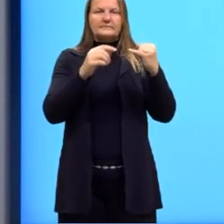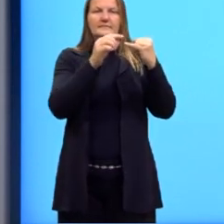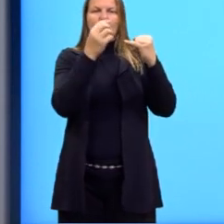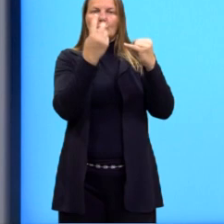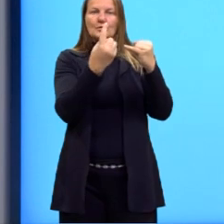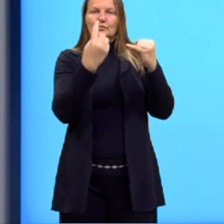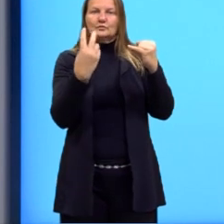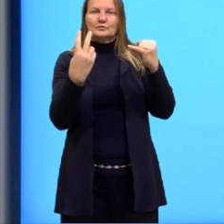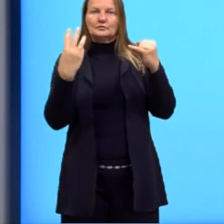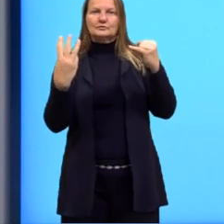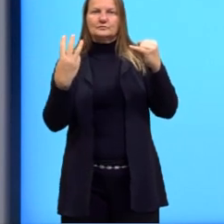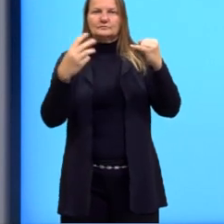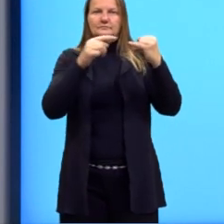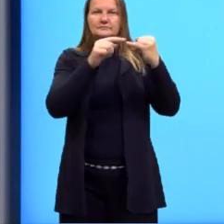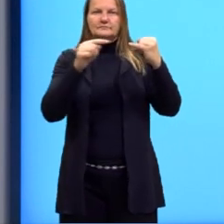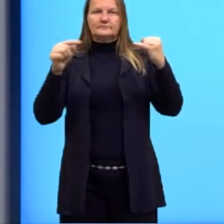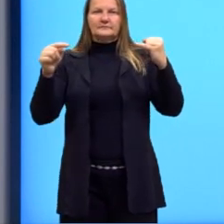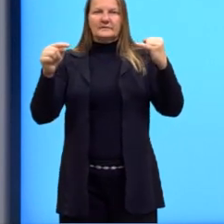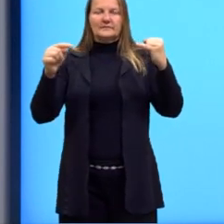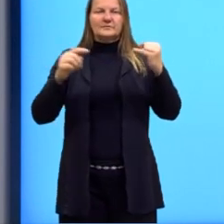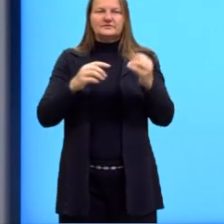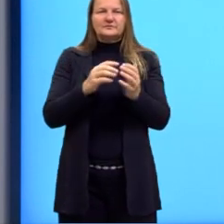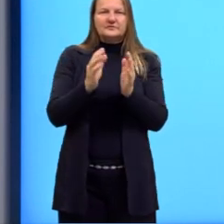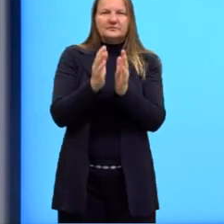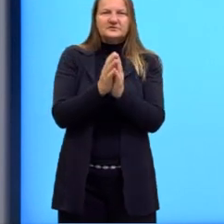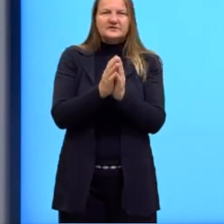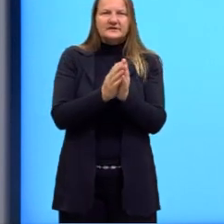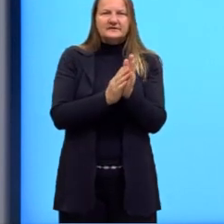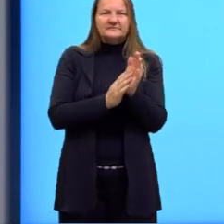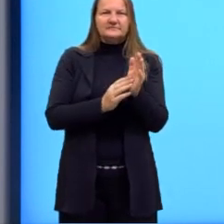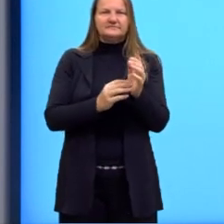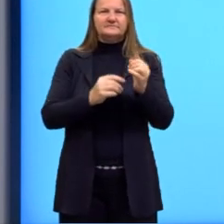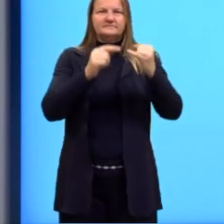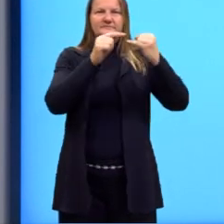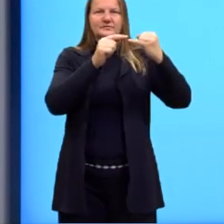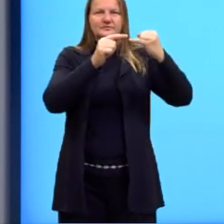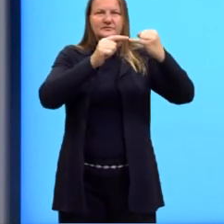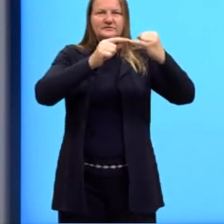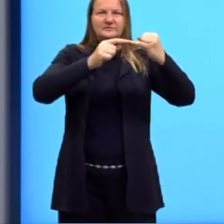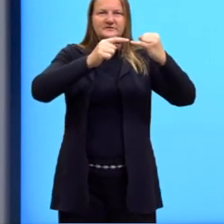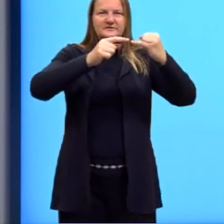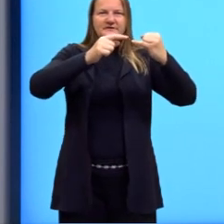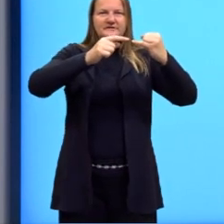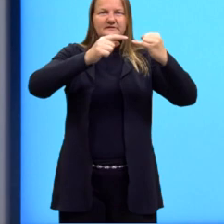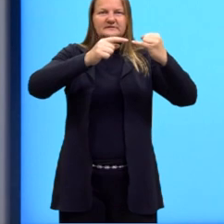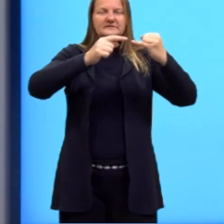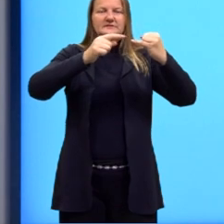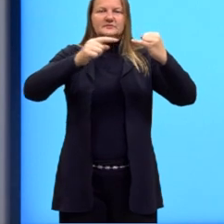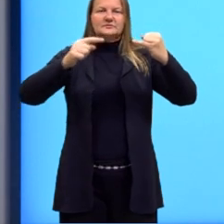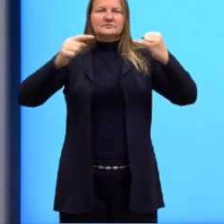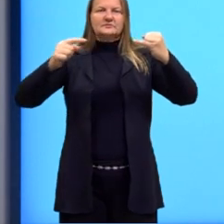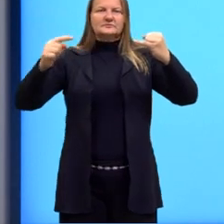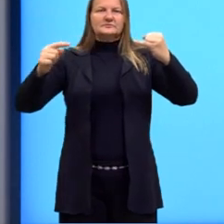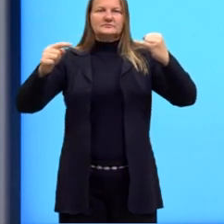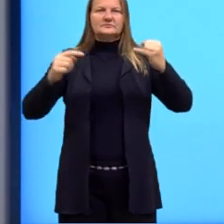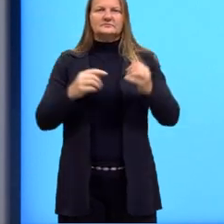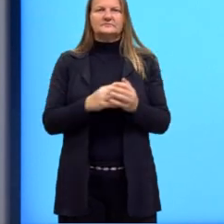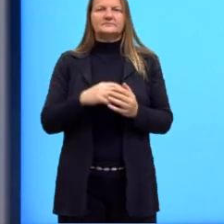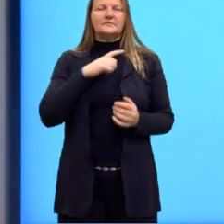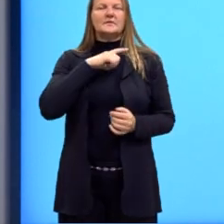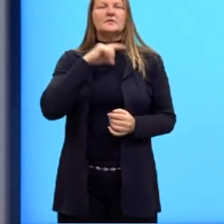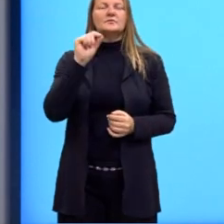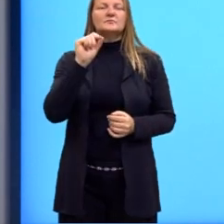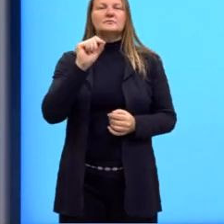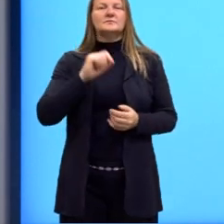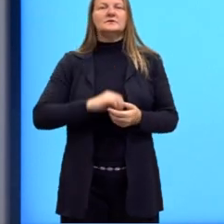tempo tá então por isso que essa Associação aqui ela tá em série Tá bom então